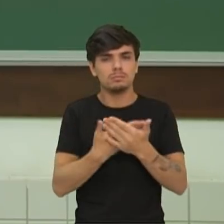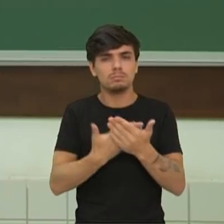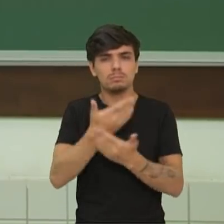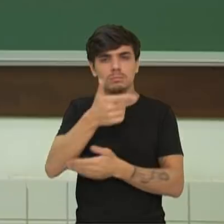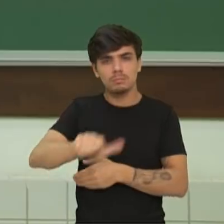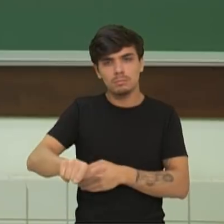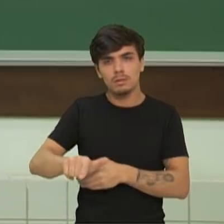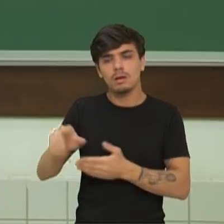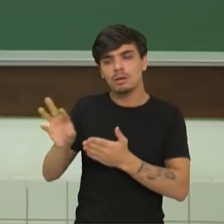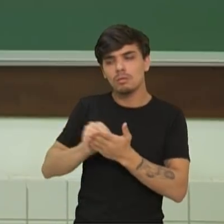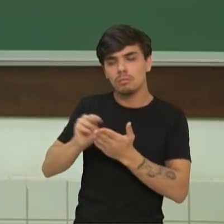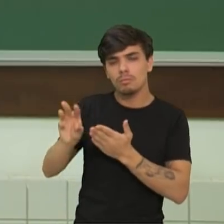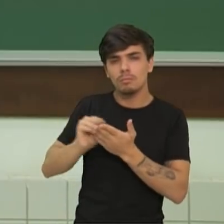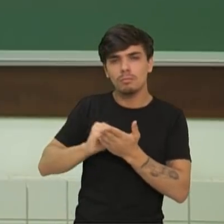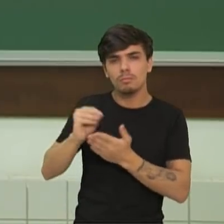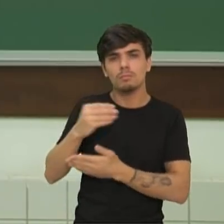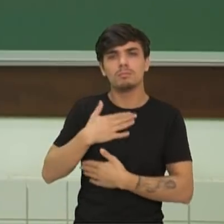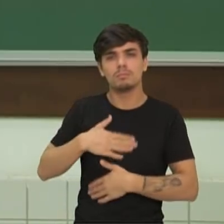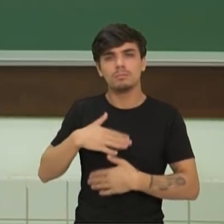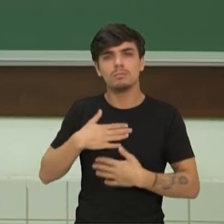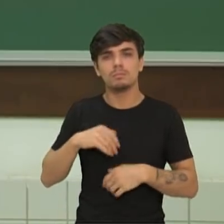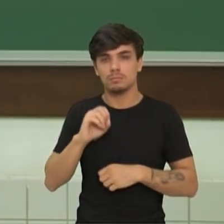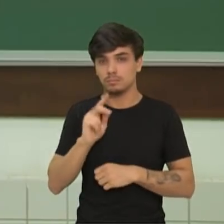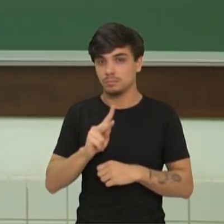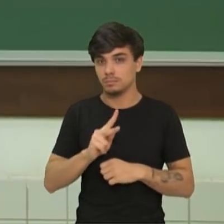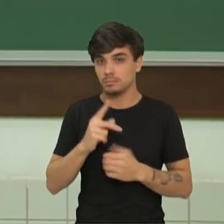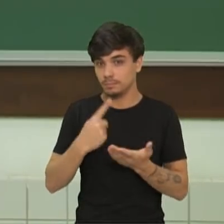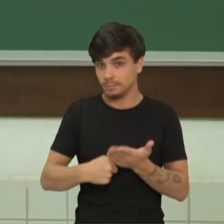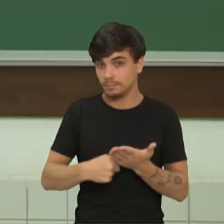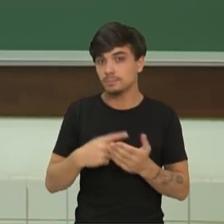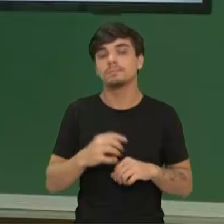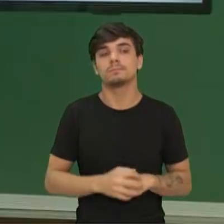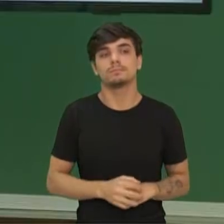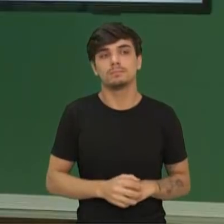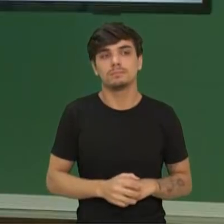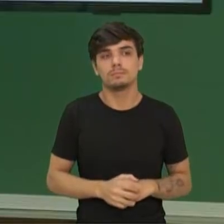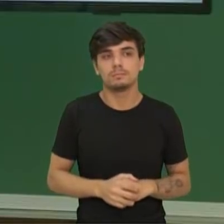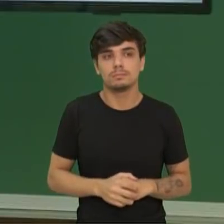vai lá e copia com calma e com capricho, combinado? Vamos continuar?